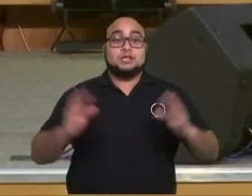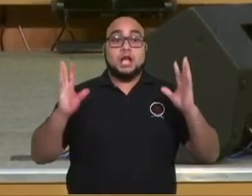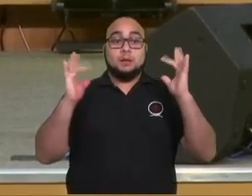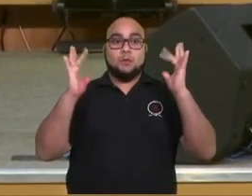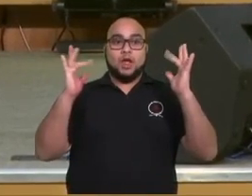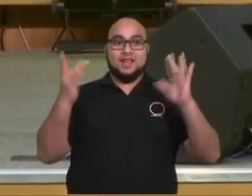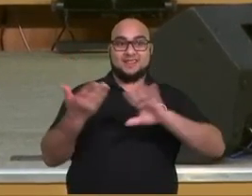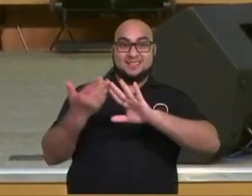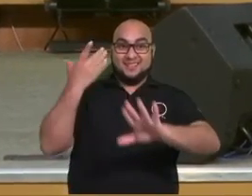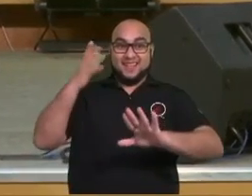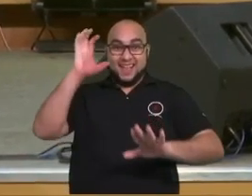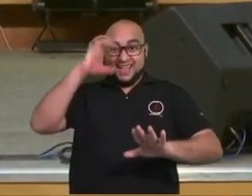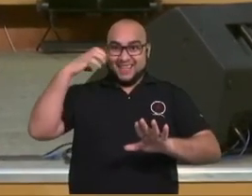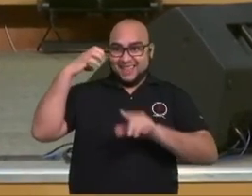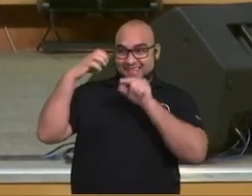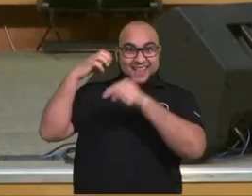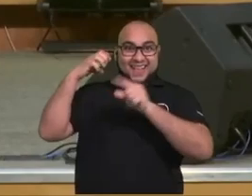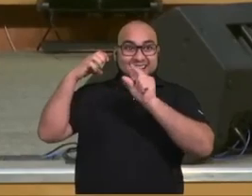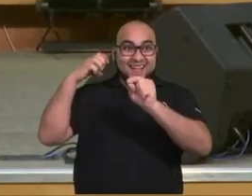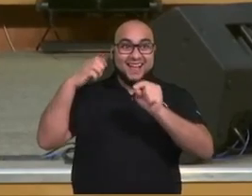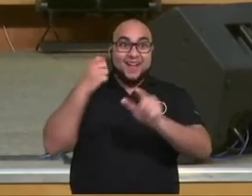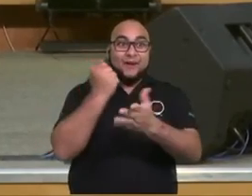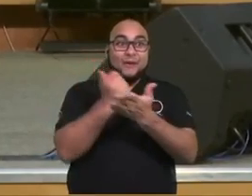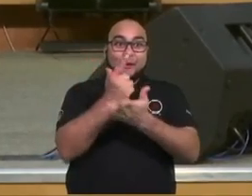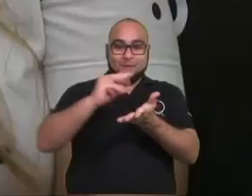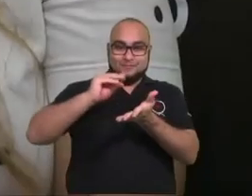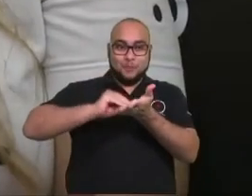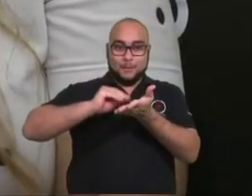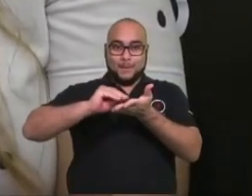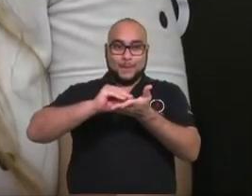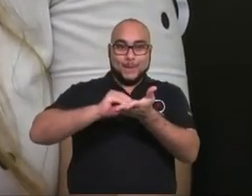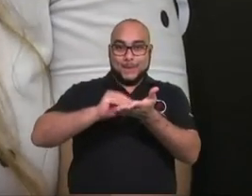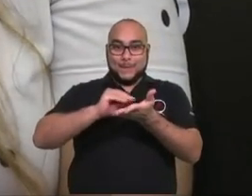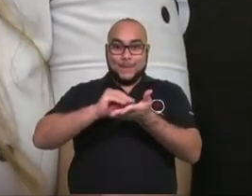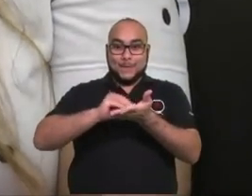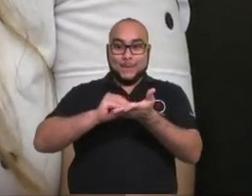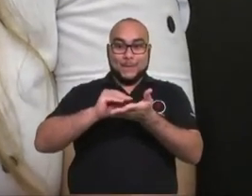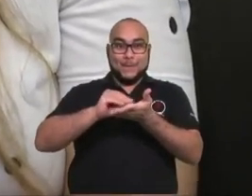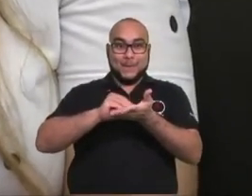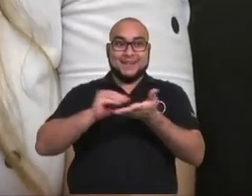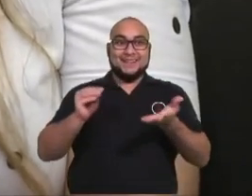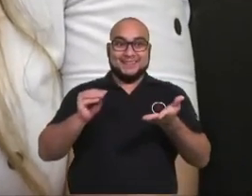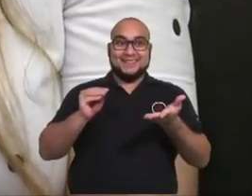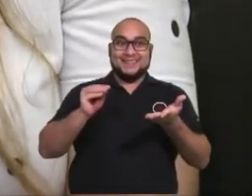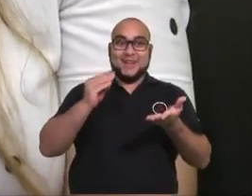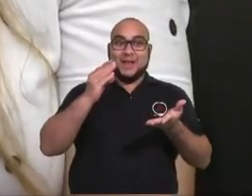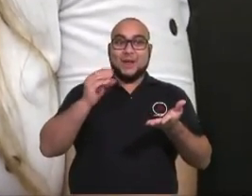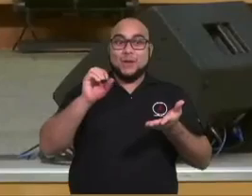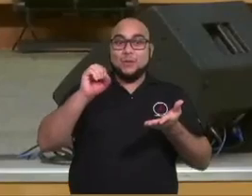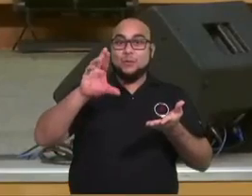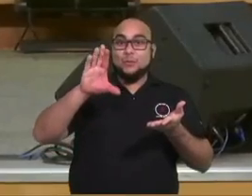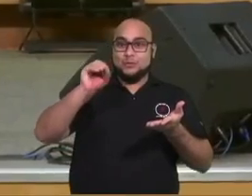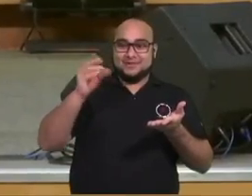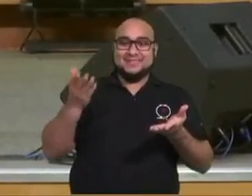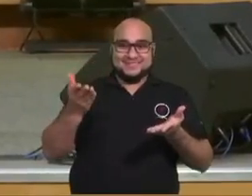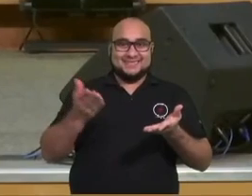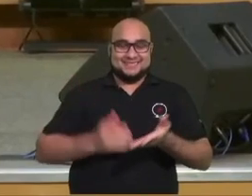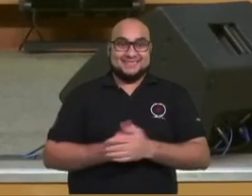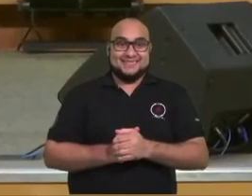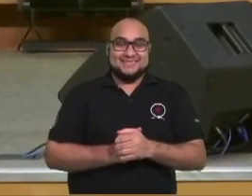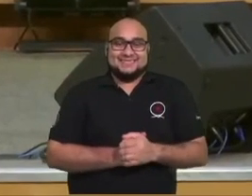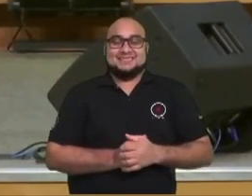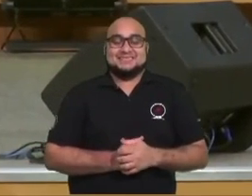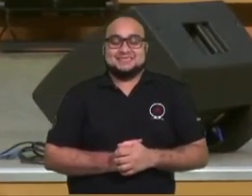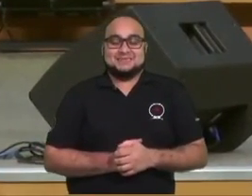Doce Hum hum quero uma lanchonete ali do outro lado da rua já não existe mais como o Bico Doce agora bico